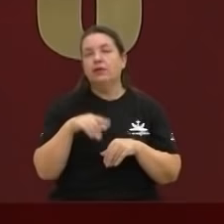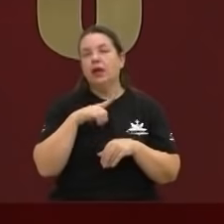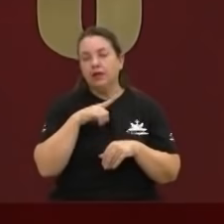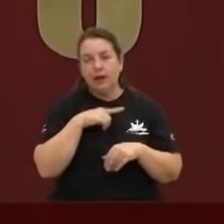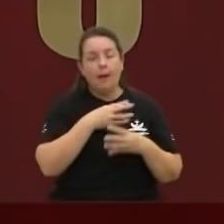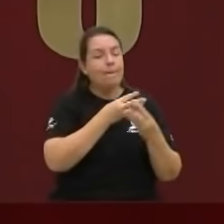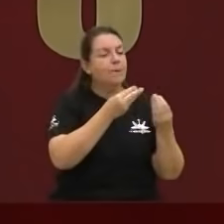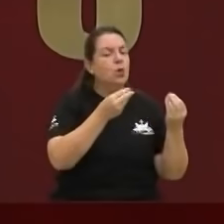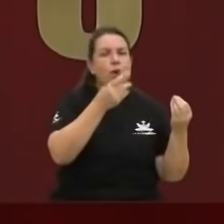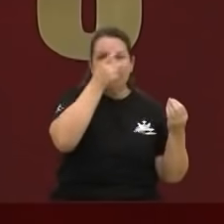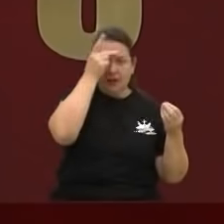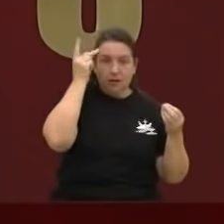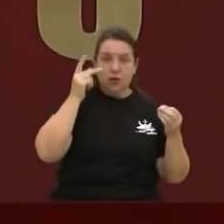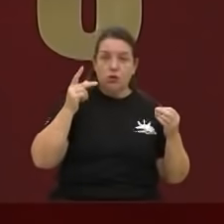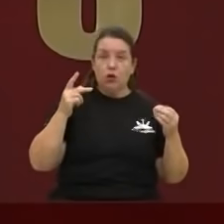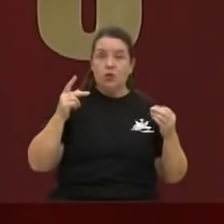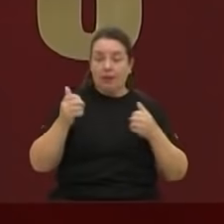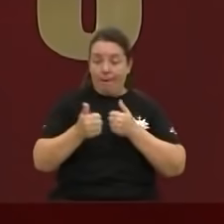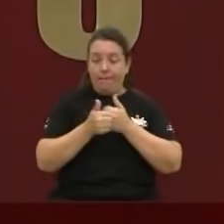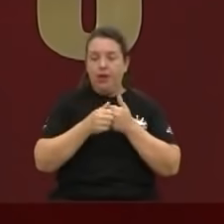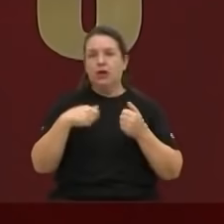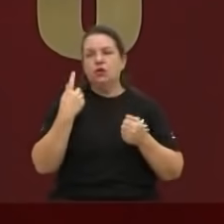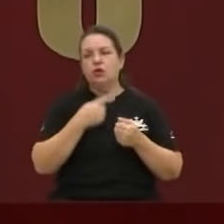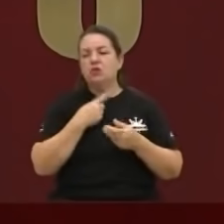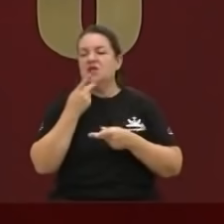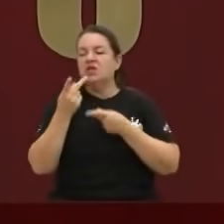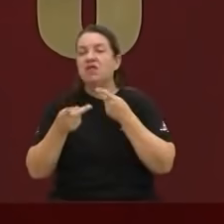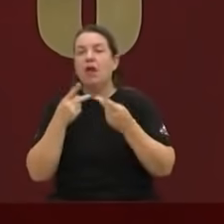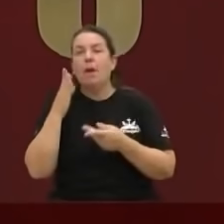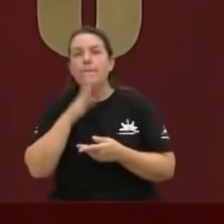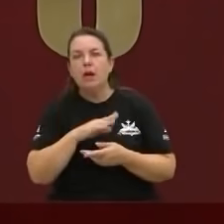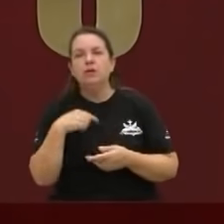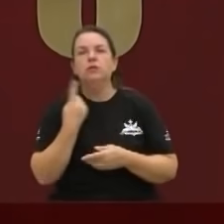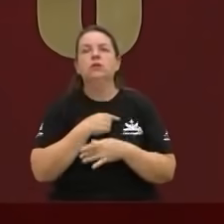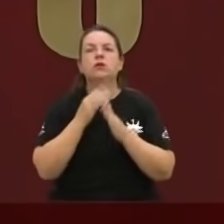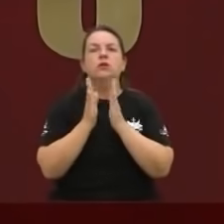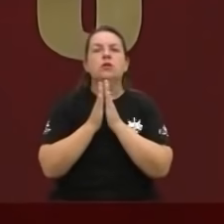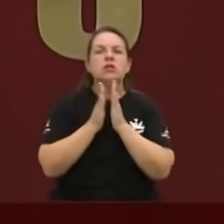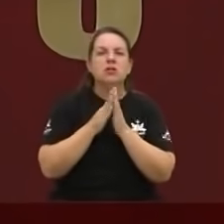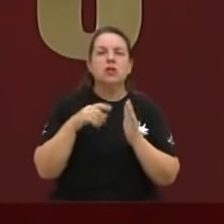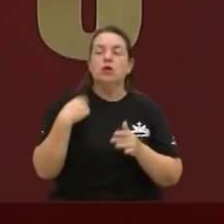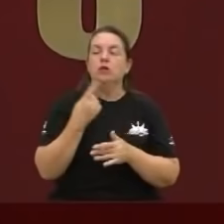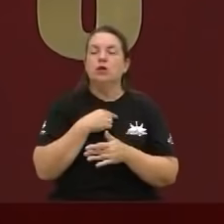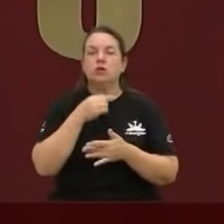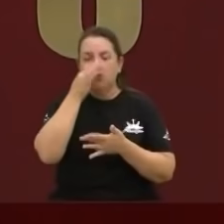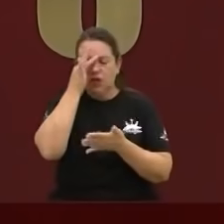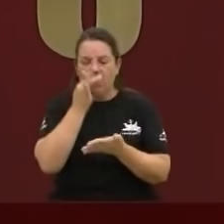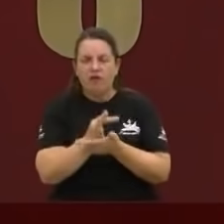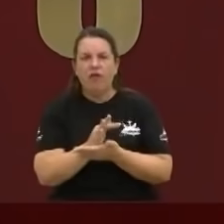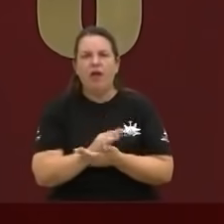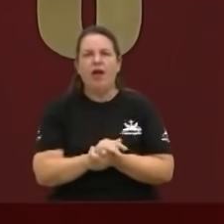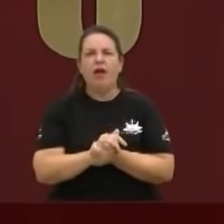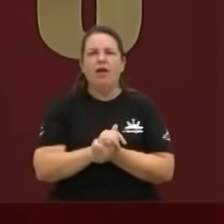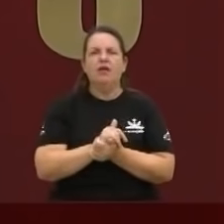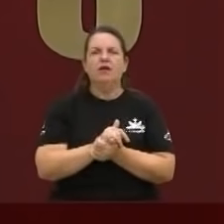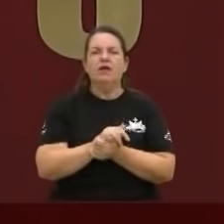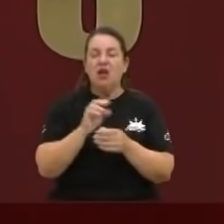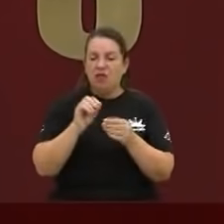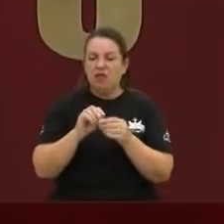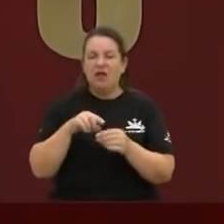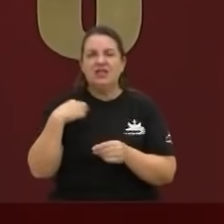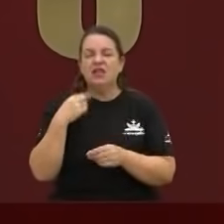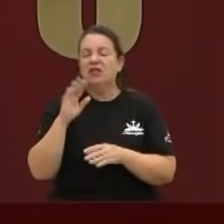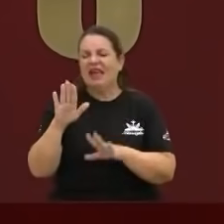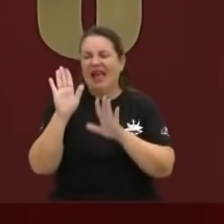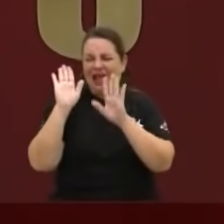Quantas vezes as pessoas nos repreendem na fé, nas buscas, nos desanimando ou